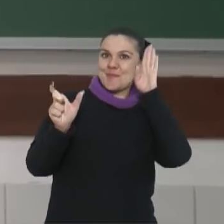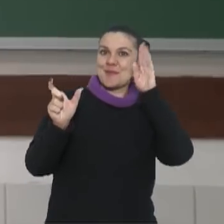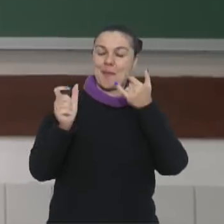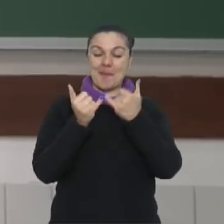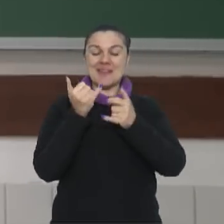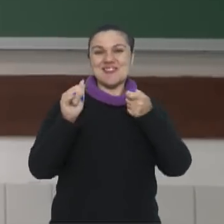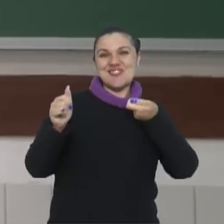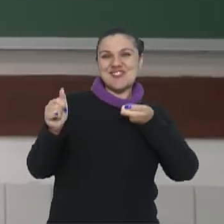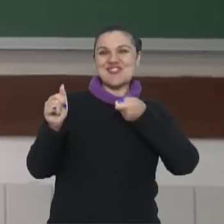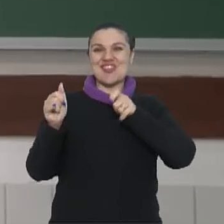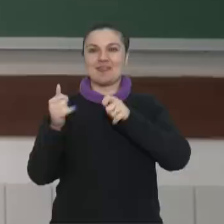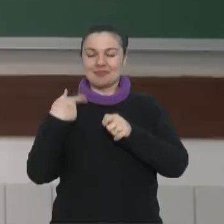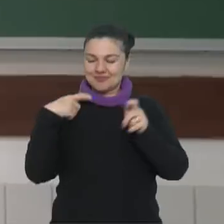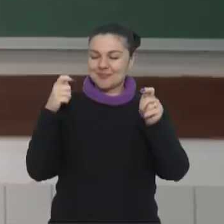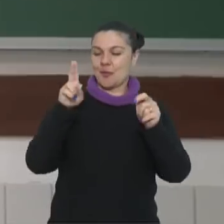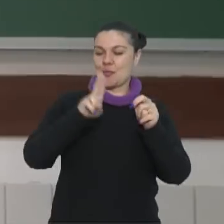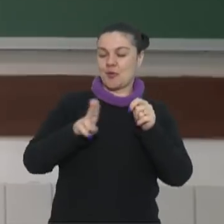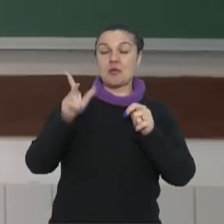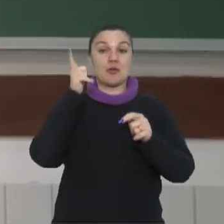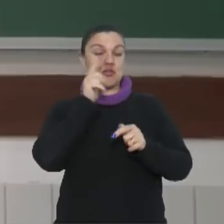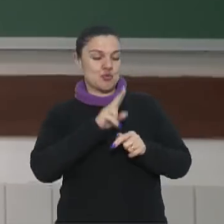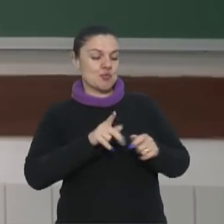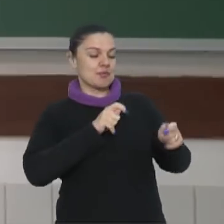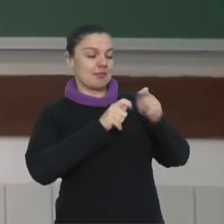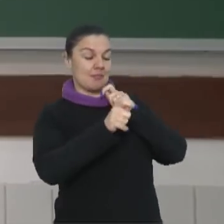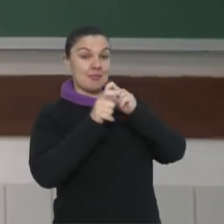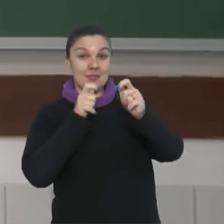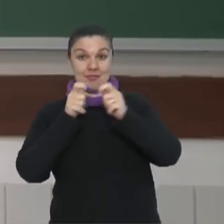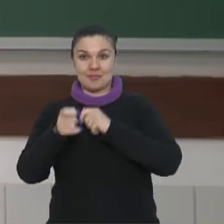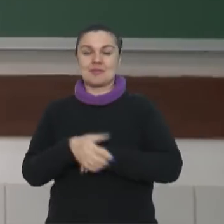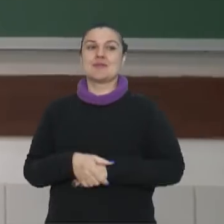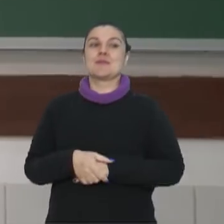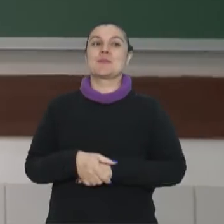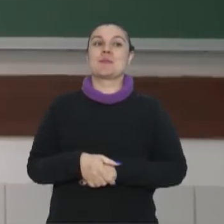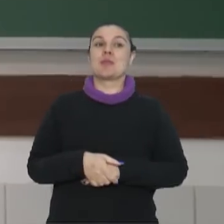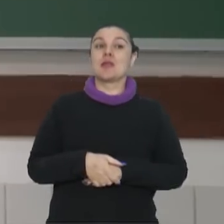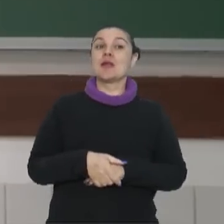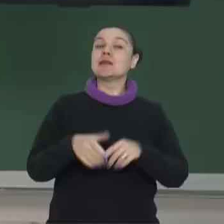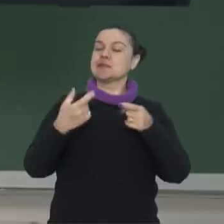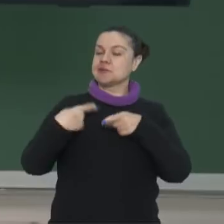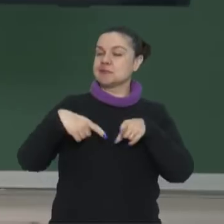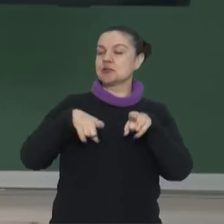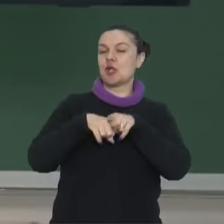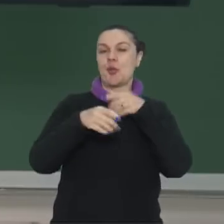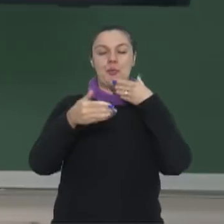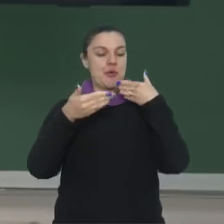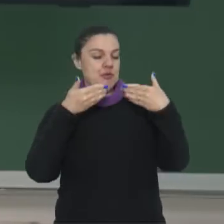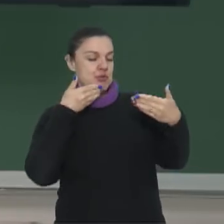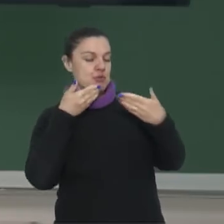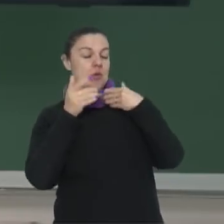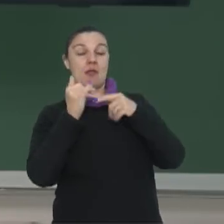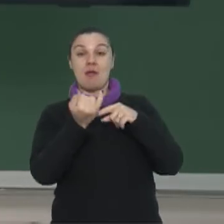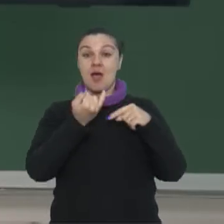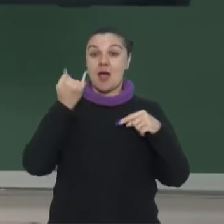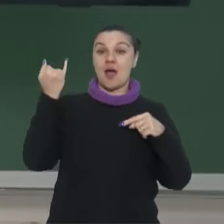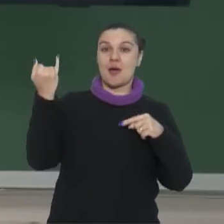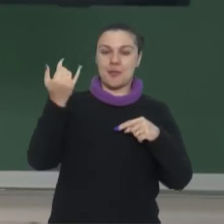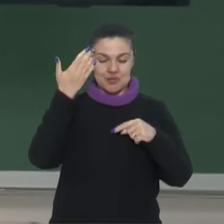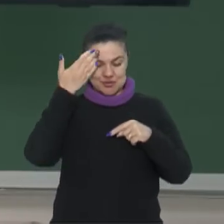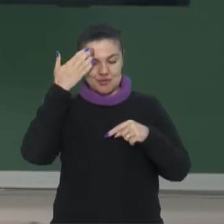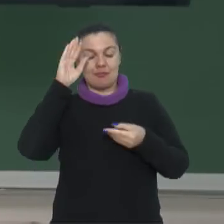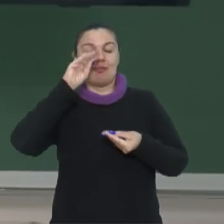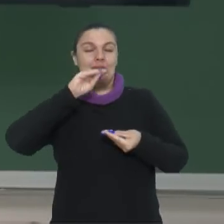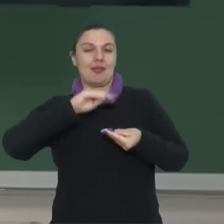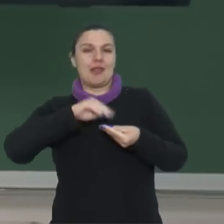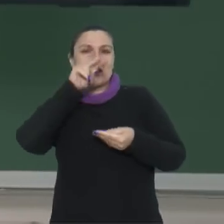nas entrevistas, né? Então, nesse sentido, a gente aprendeu um pouquinho mais. Também falamos um pouco da importância da leitura